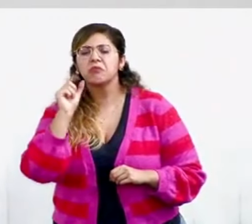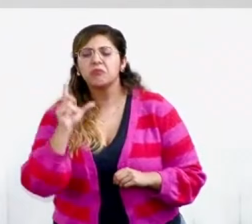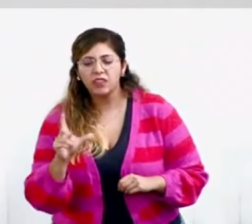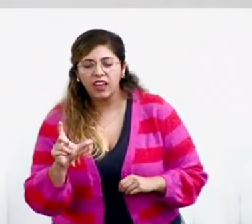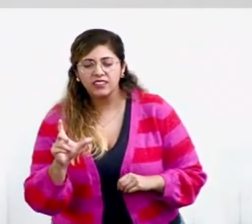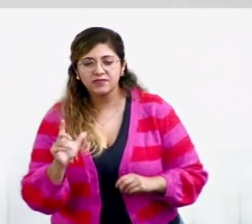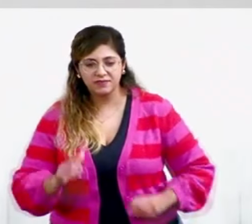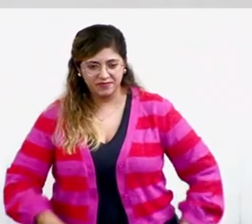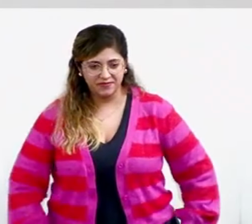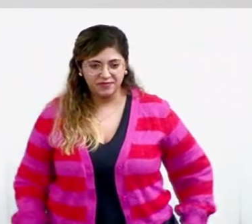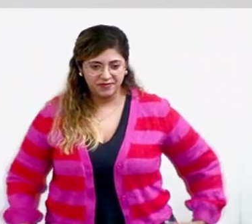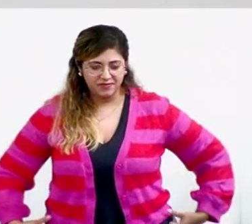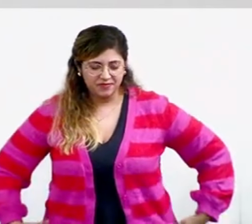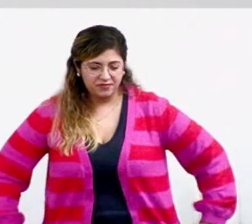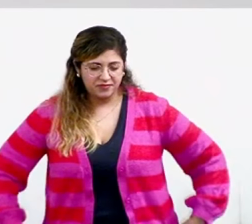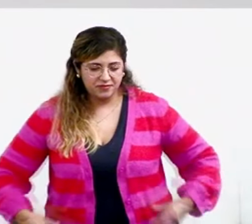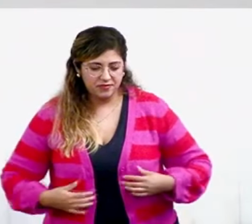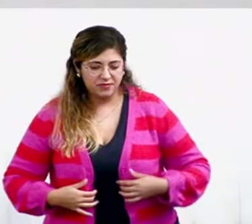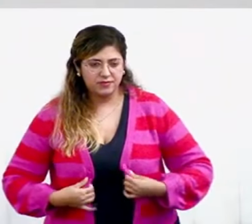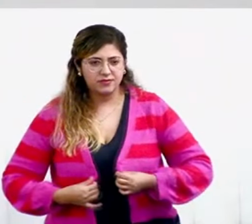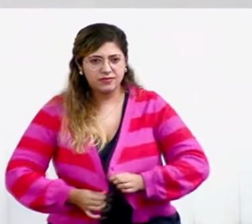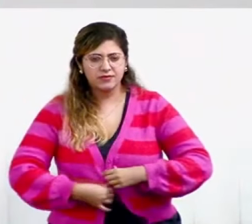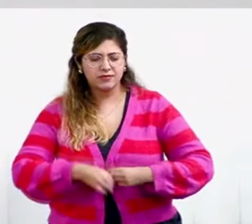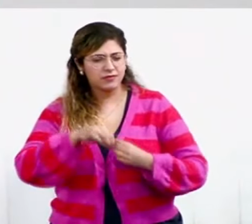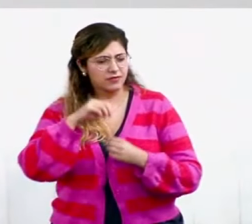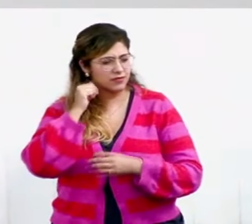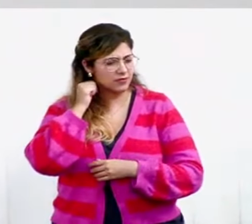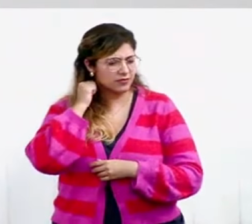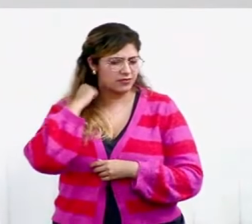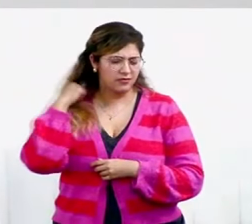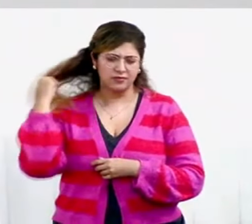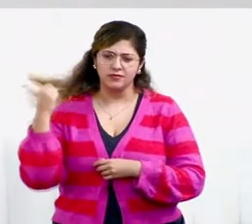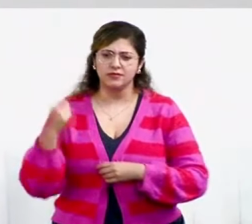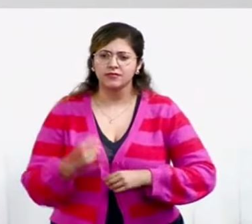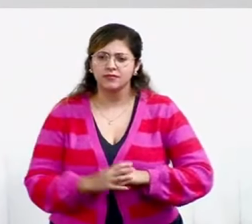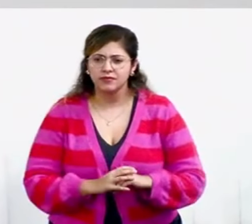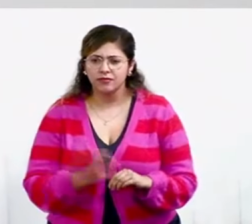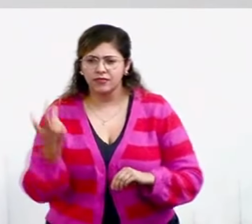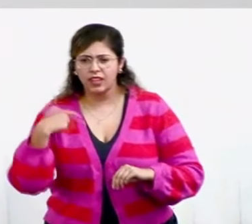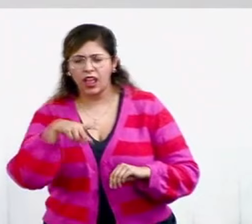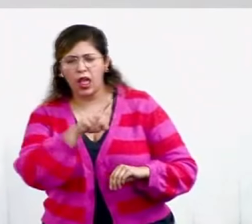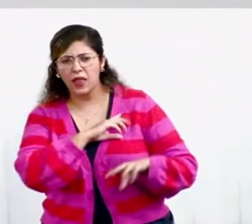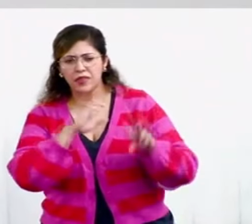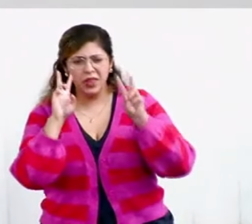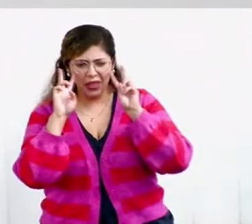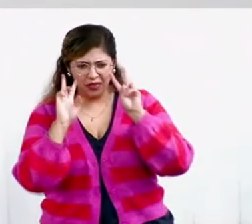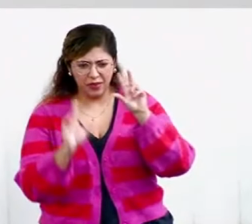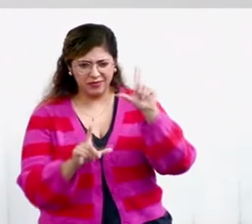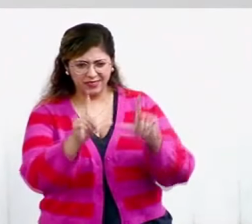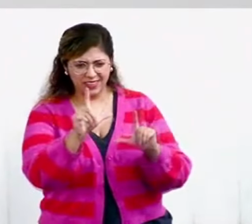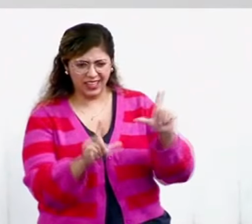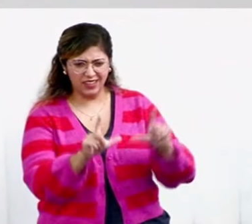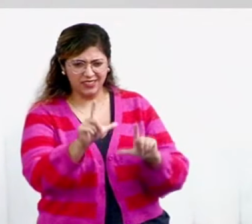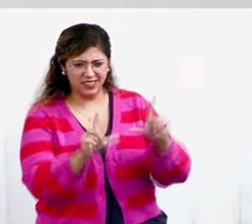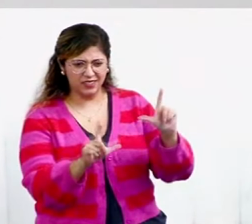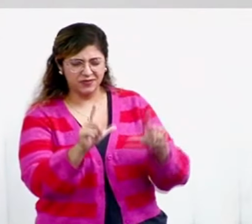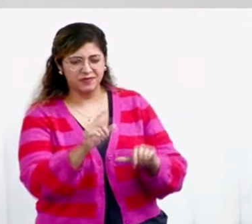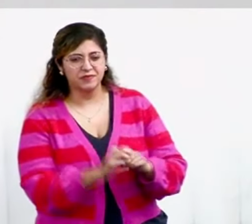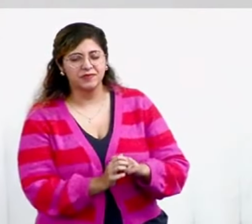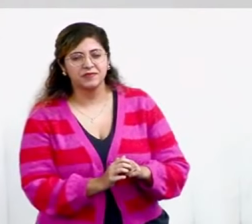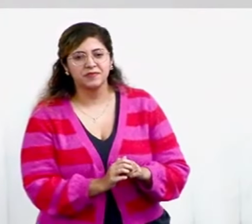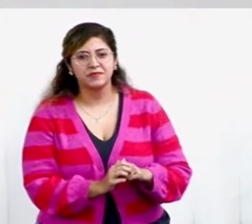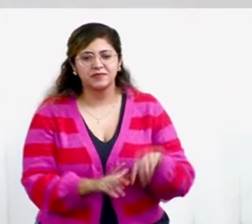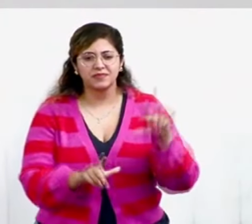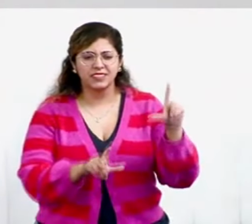Joanna Gaines, que eles transformam aquelas casas decadentes em grandes vitrines, lindas e